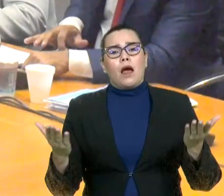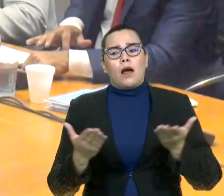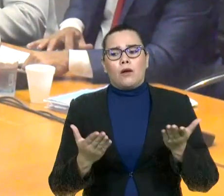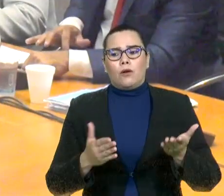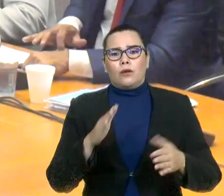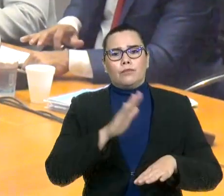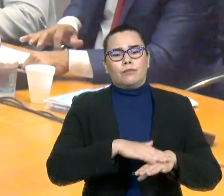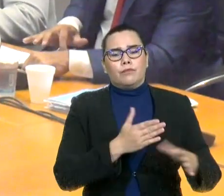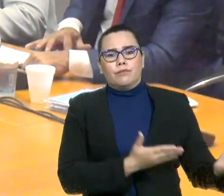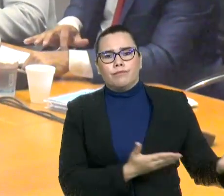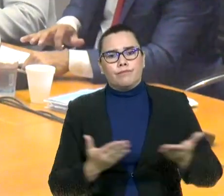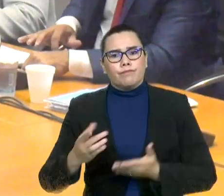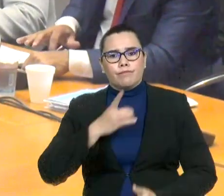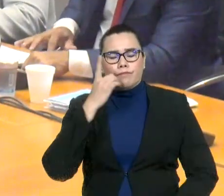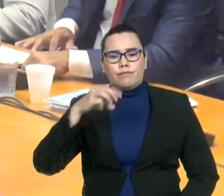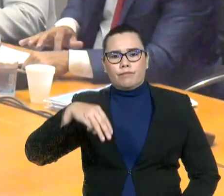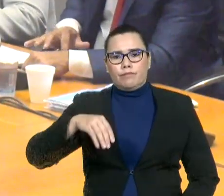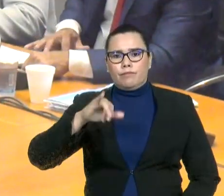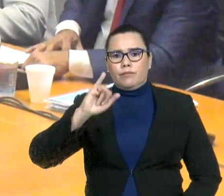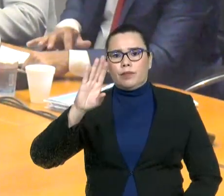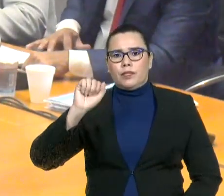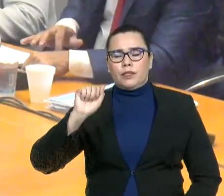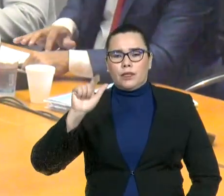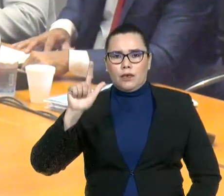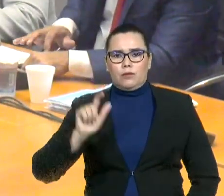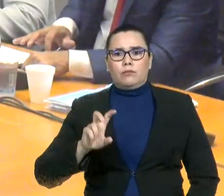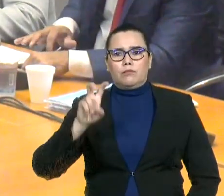deputada Mical Damasceno.